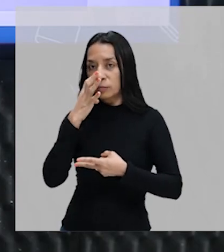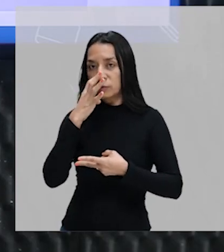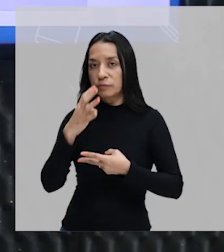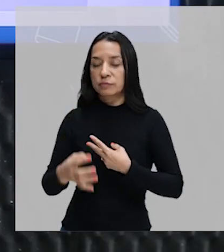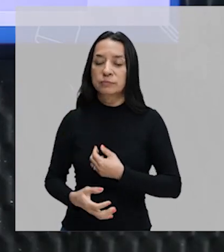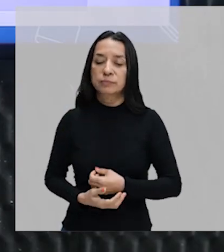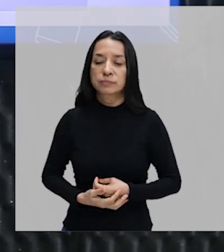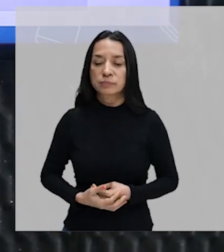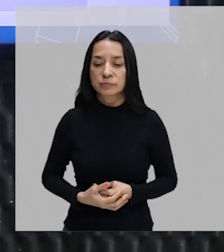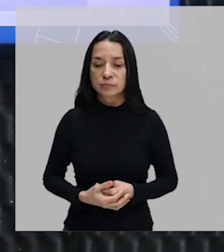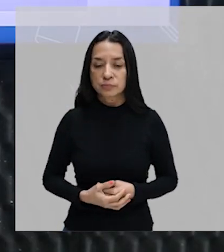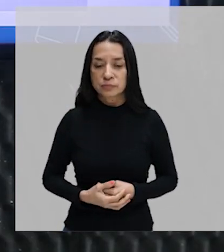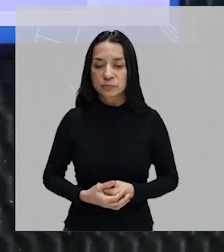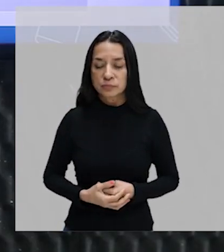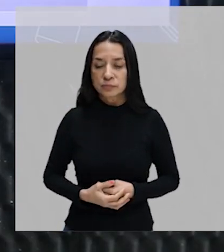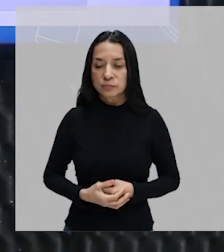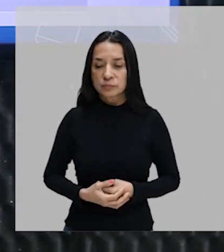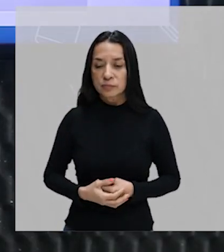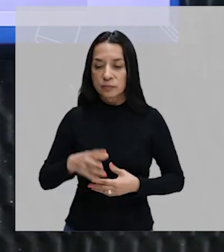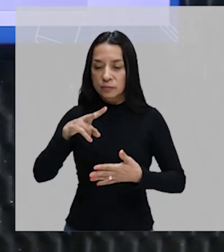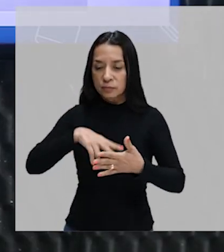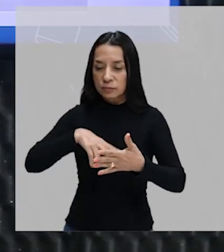né? Costa Rica é